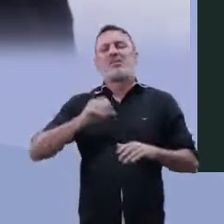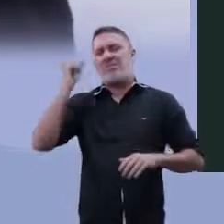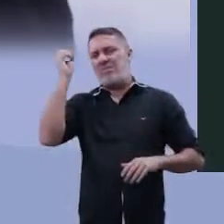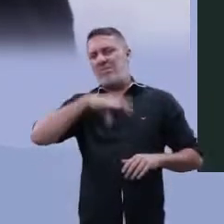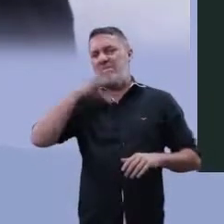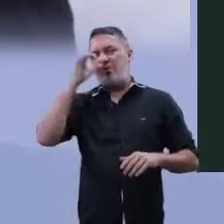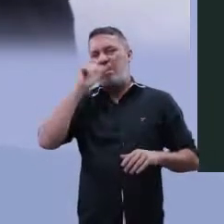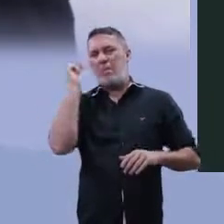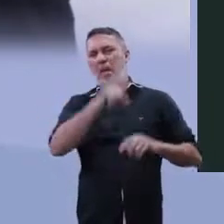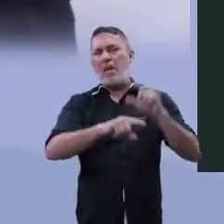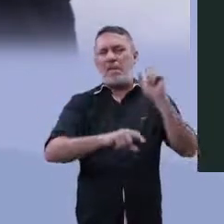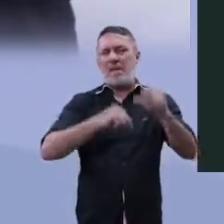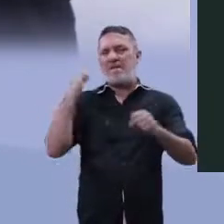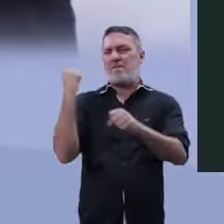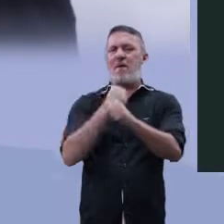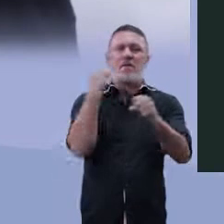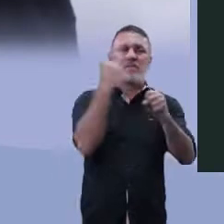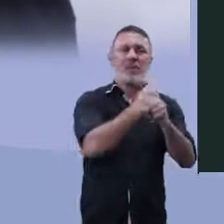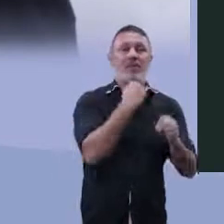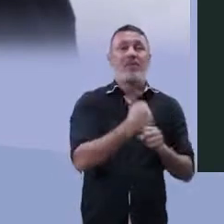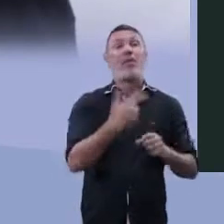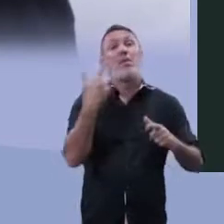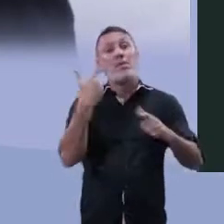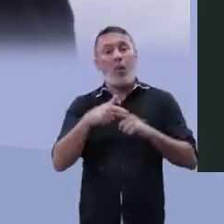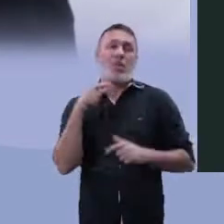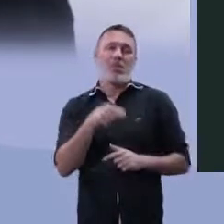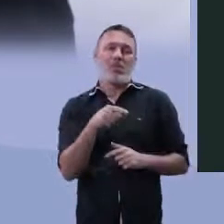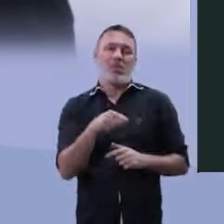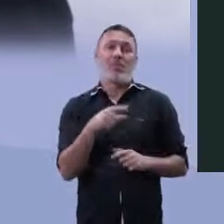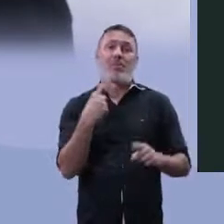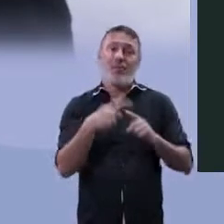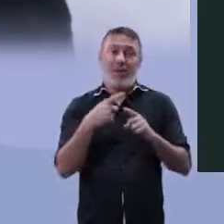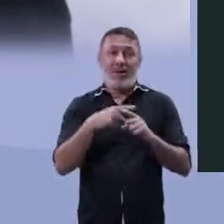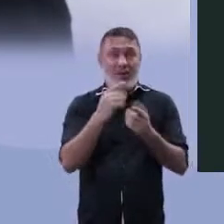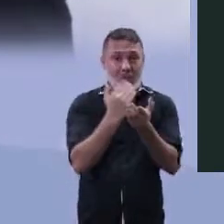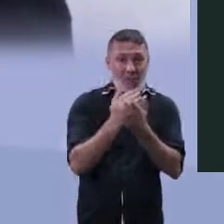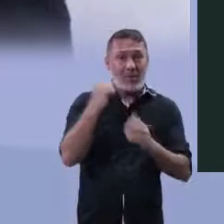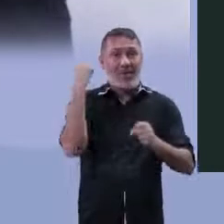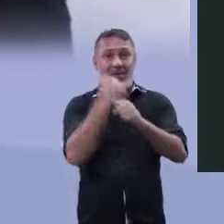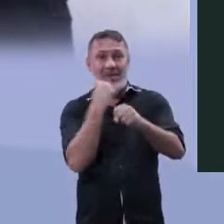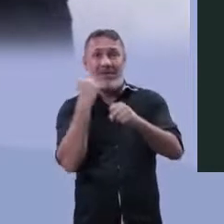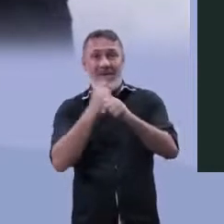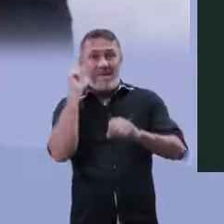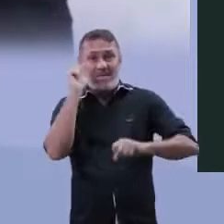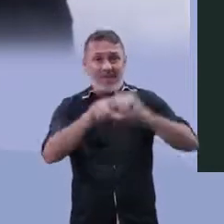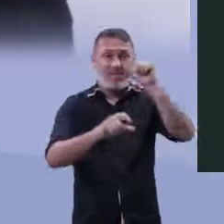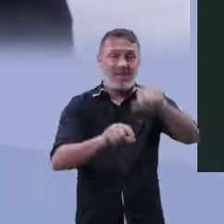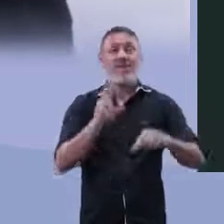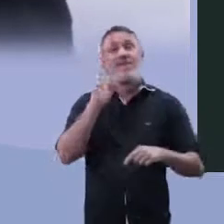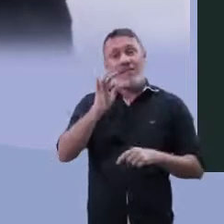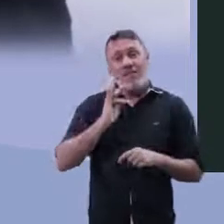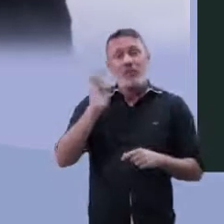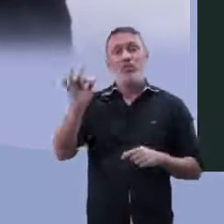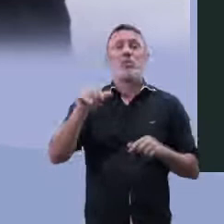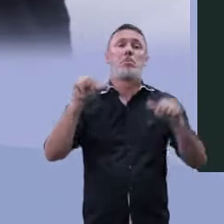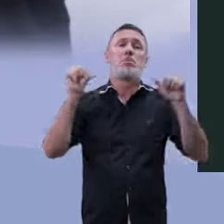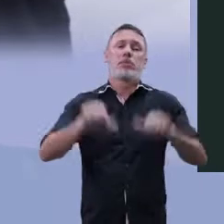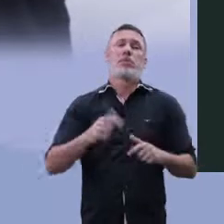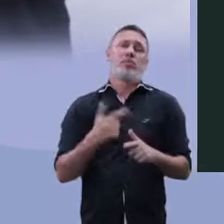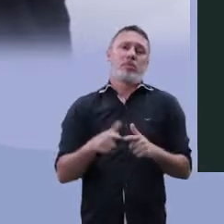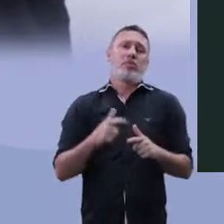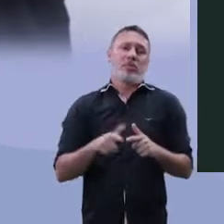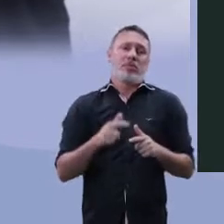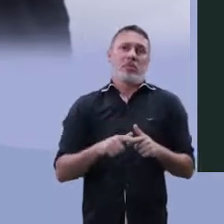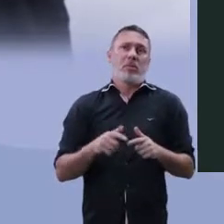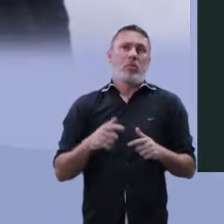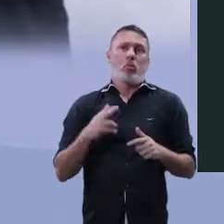fazendo ataques aos seus adversários. E o problema é esse, porque a partir do momento em que o ataque é feito, o estrago é muito